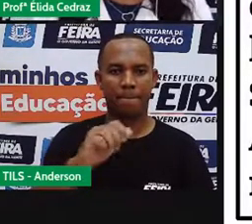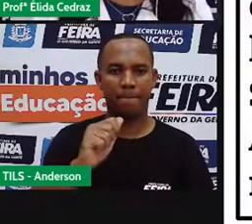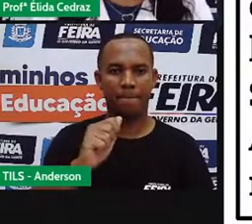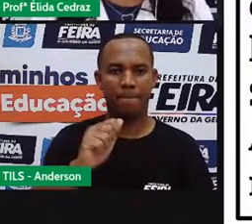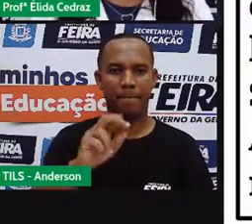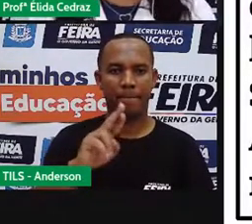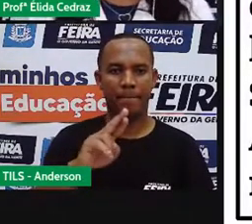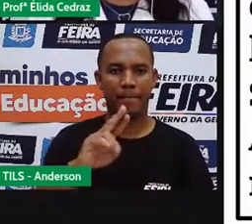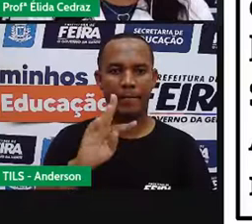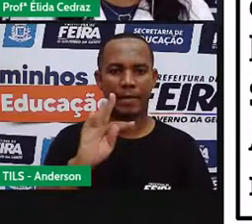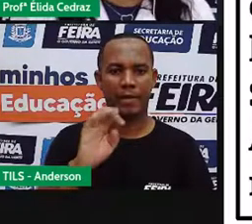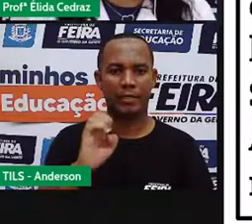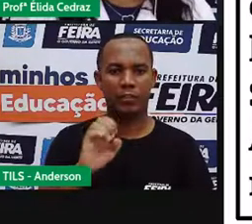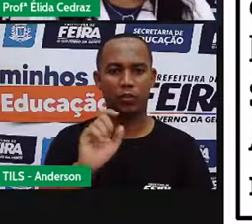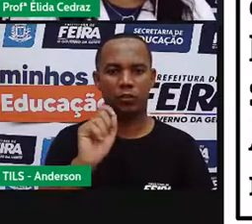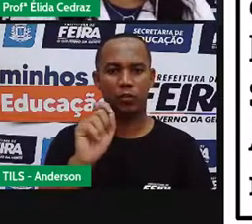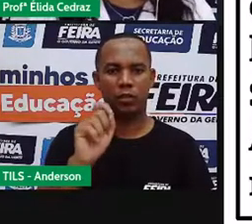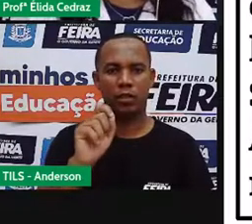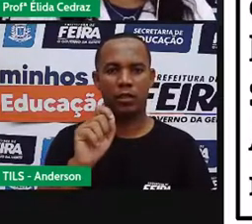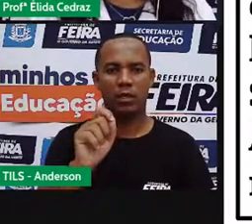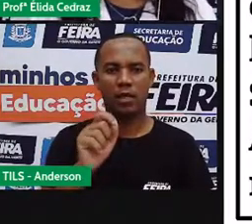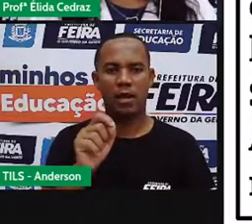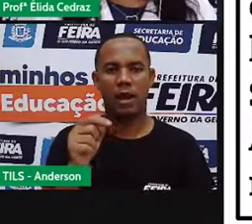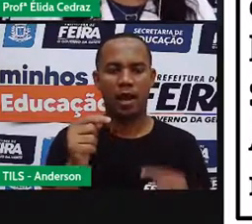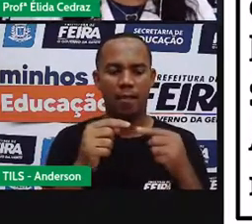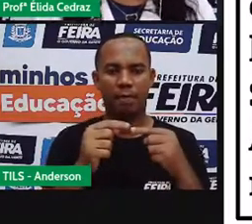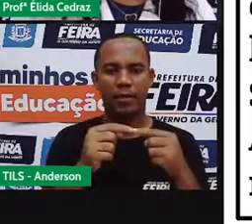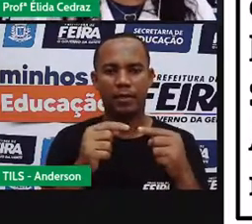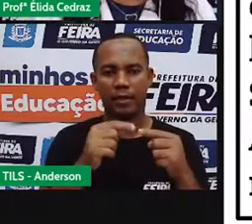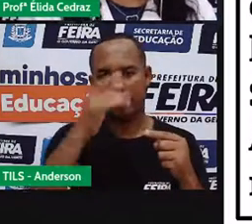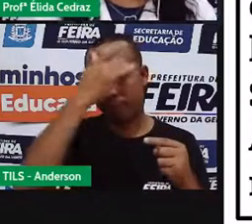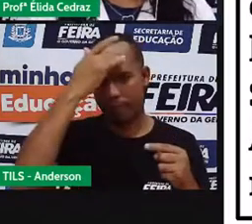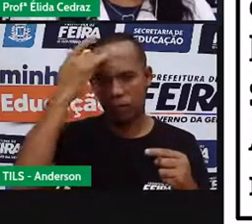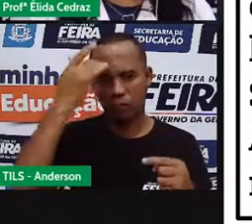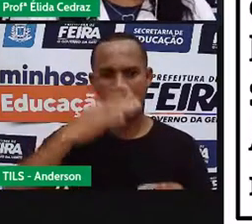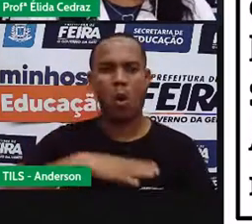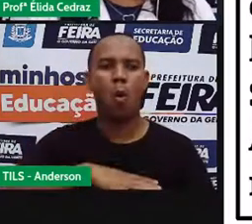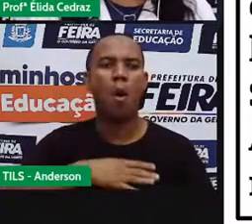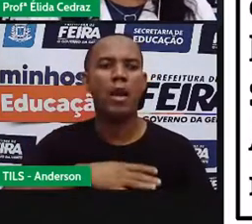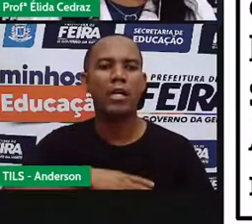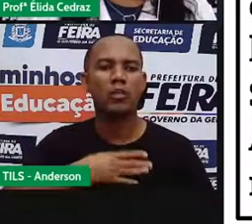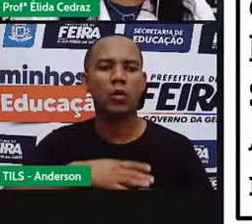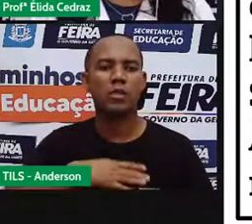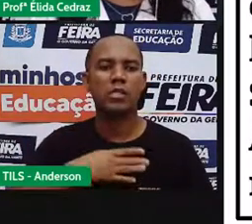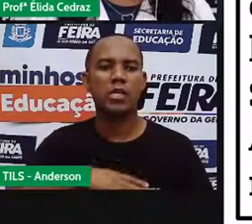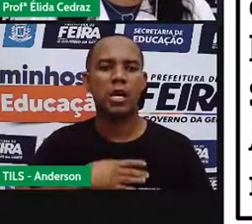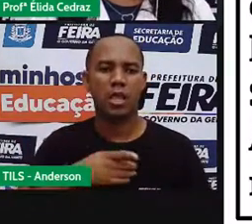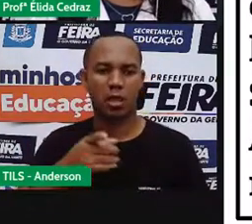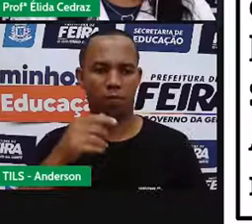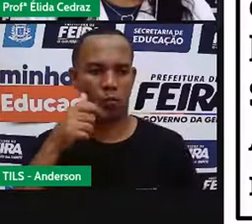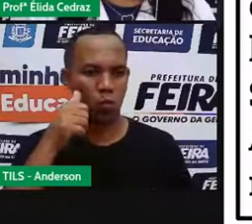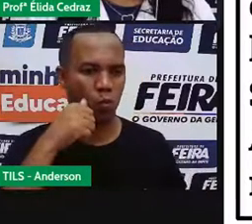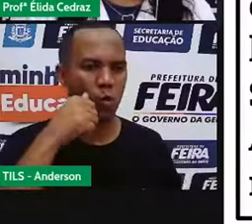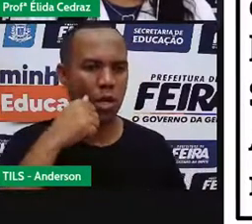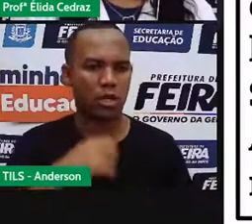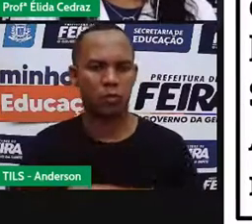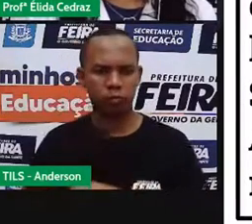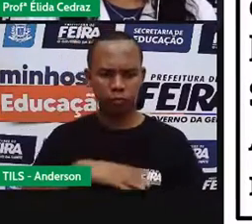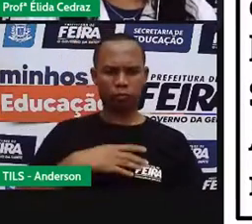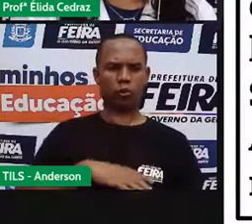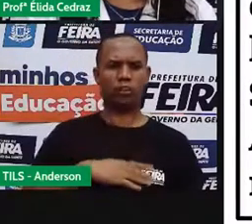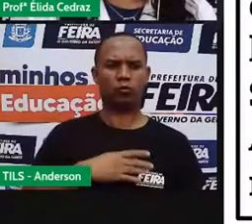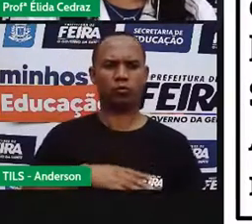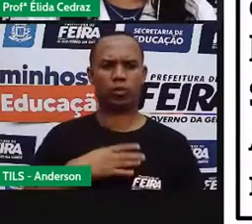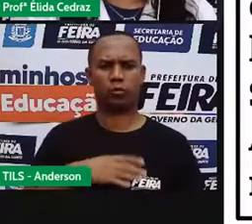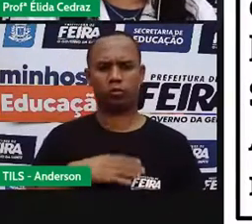se sacrifica durante uma luta. É quem fica de exemplo para os outros e de motivação.